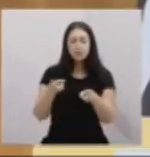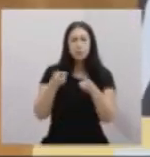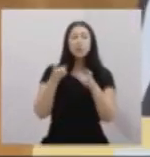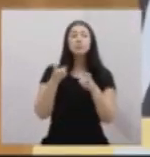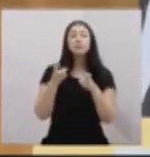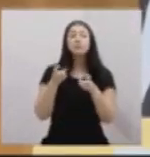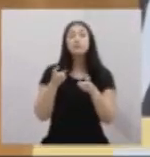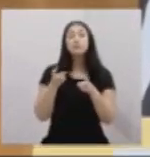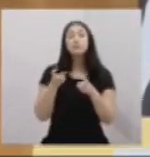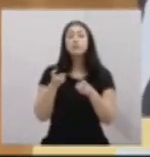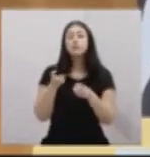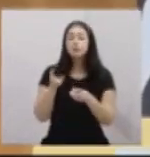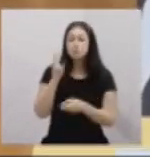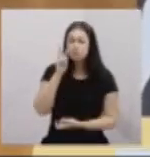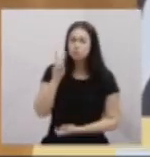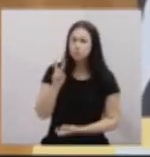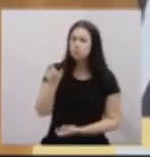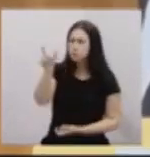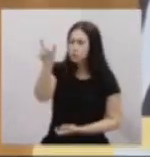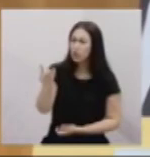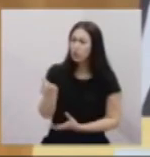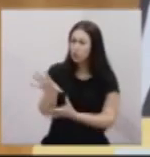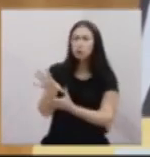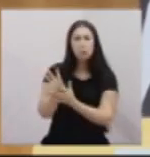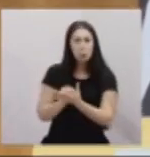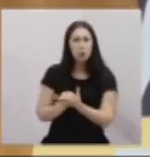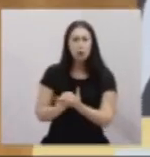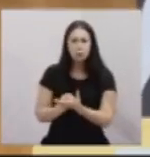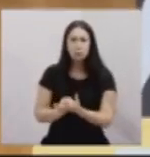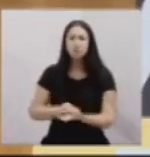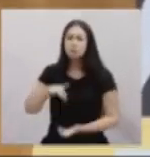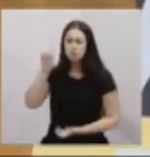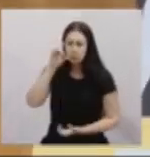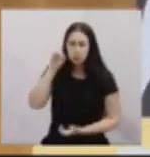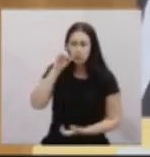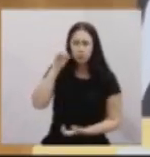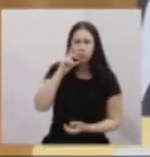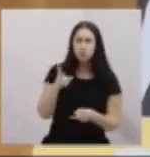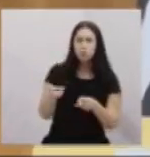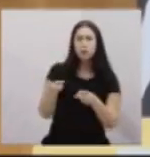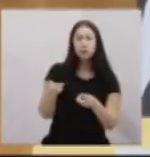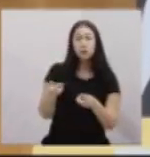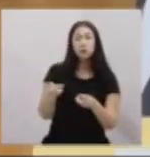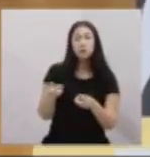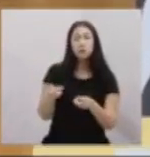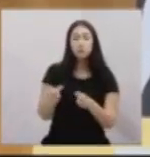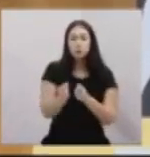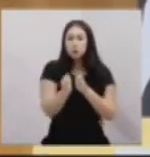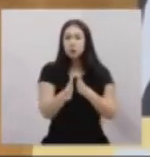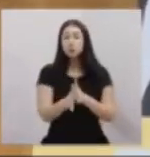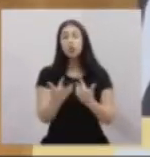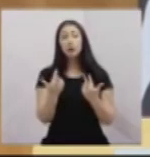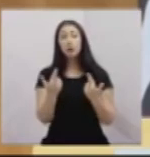no exemplo, enxergar no dia a dia, enxergar no comportamento, é aquilo que o